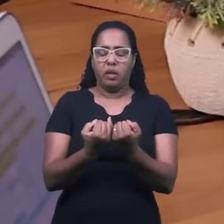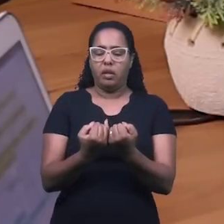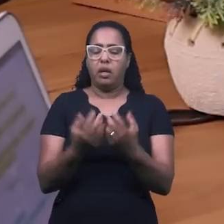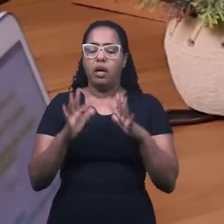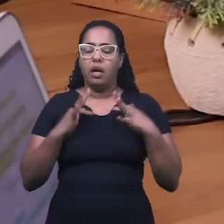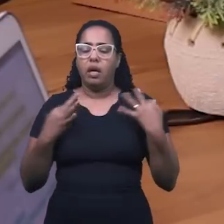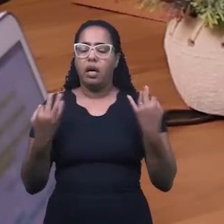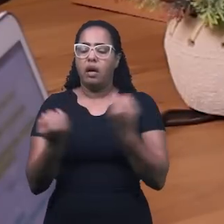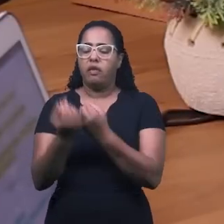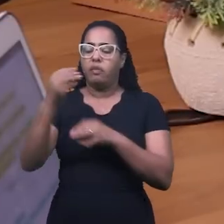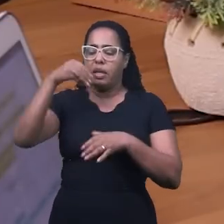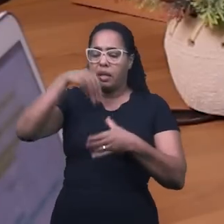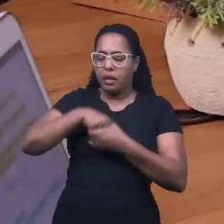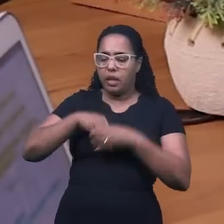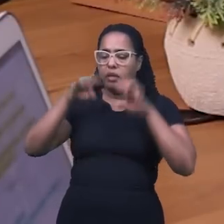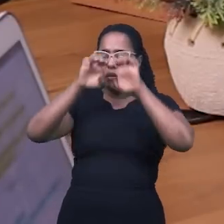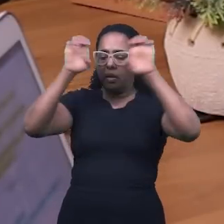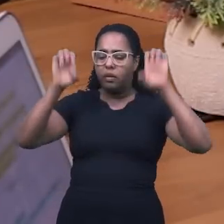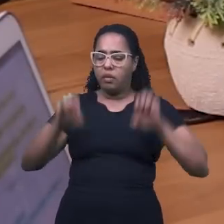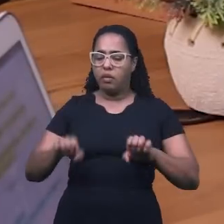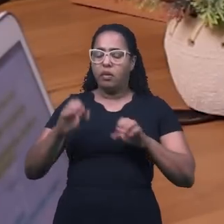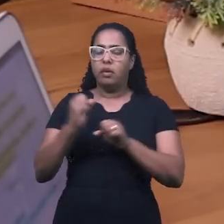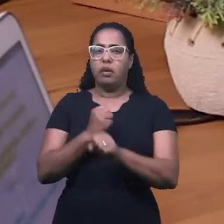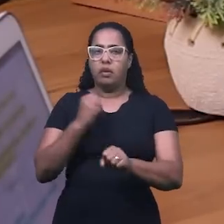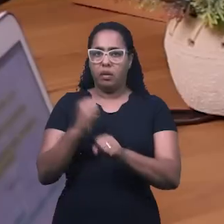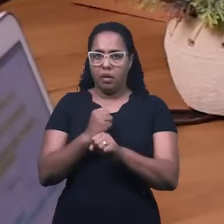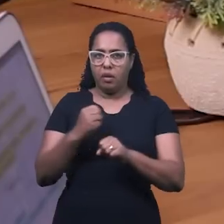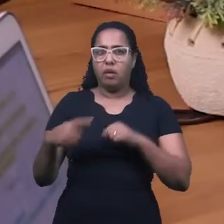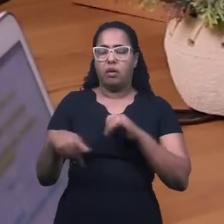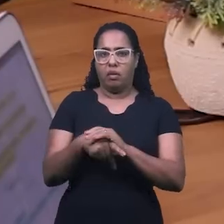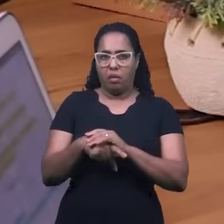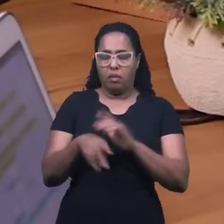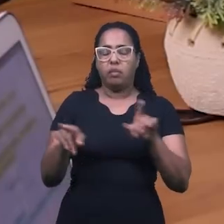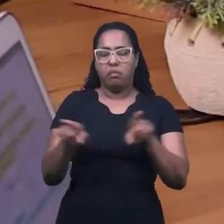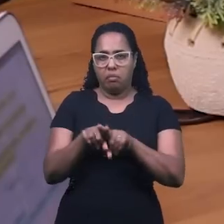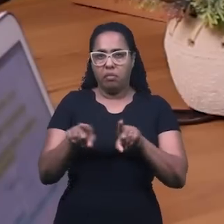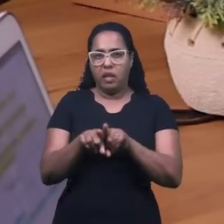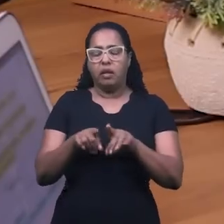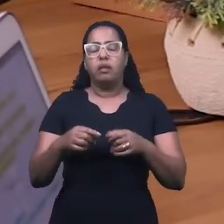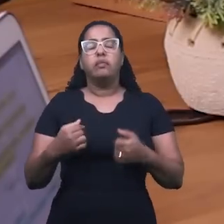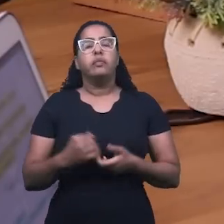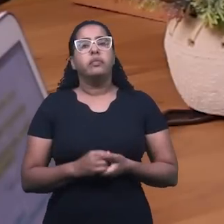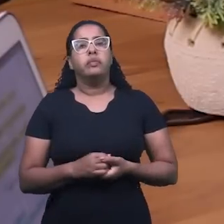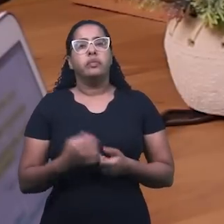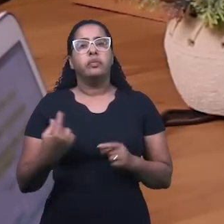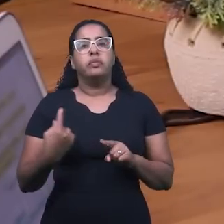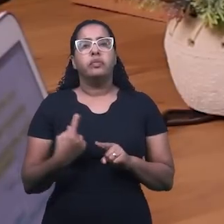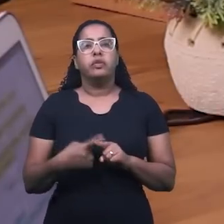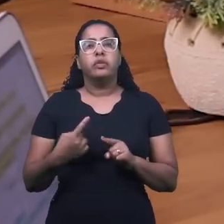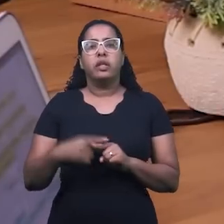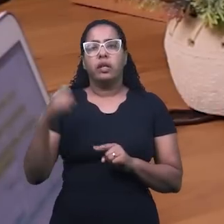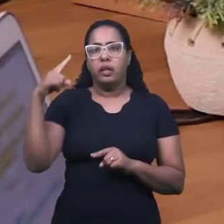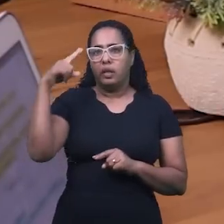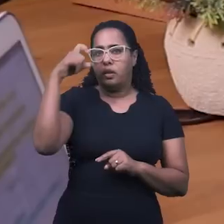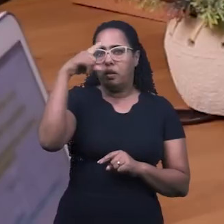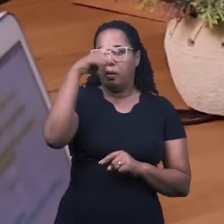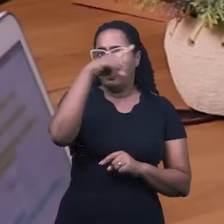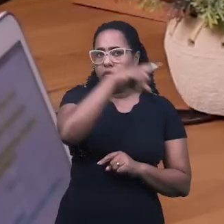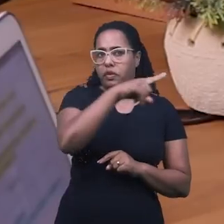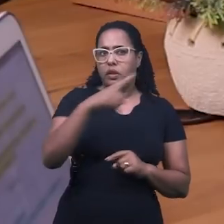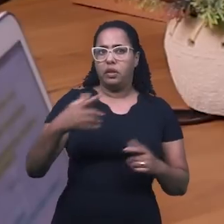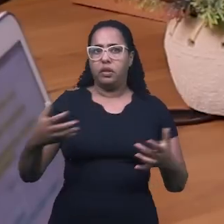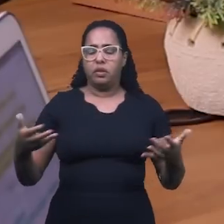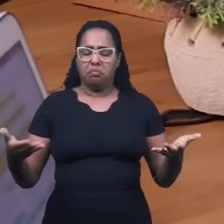família e a família dentro da estrutura da obra também, não é? Porque é